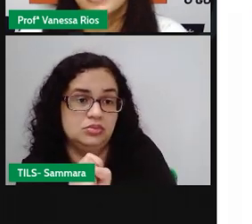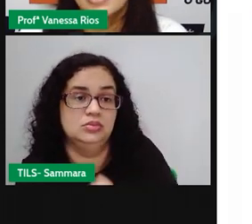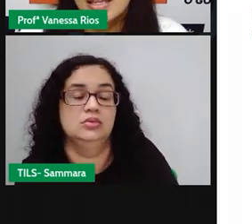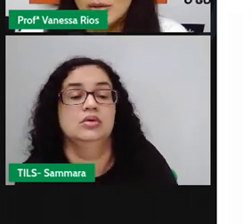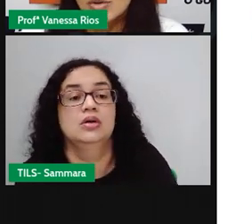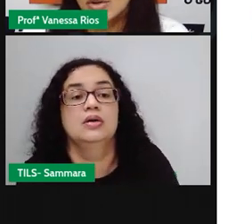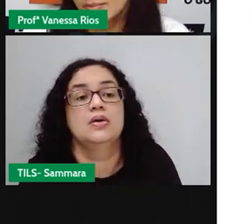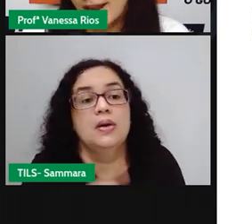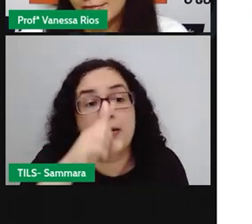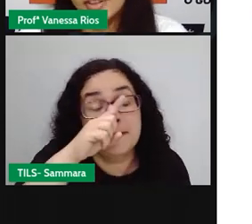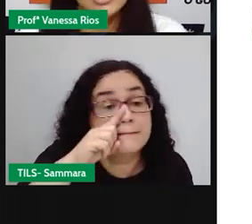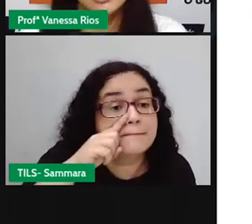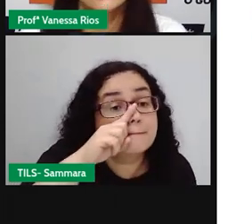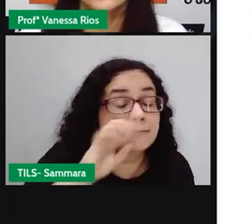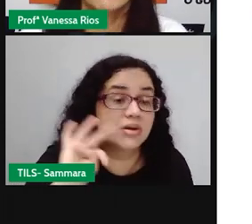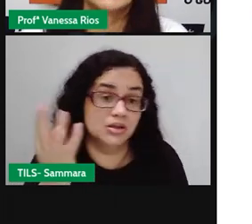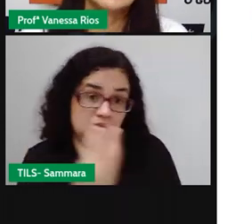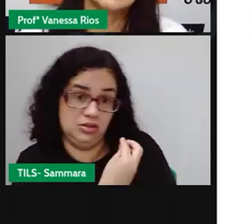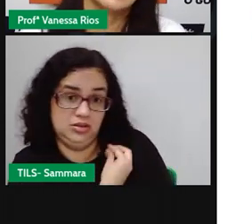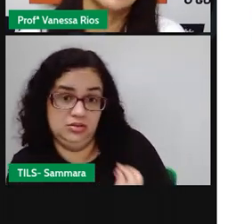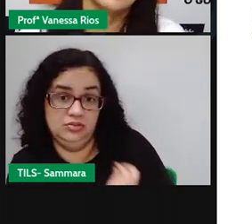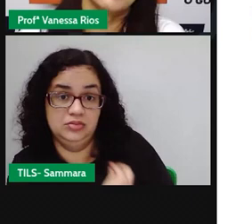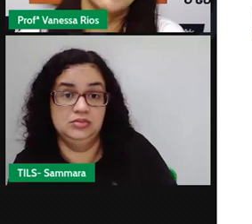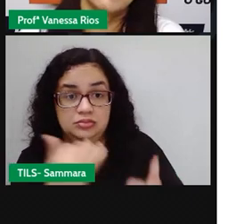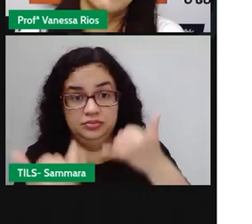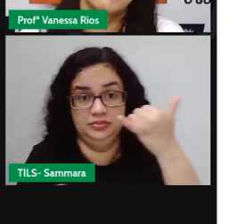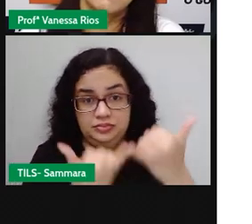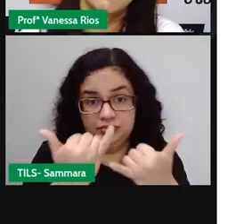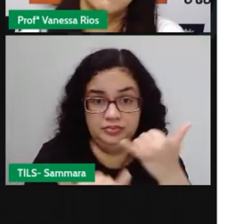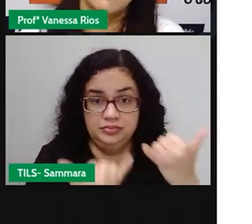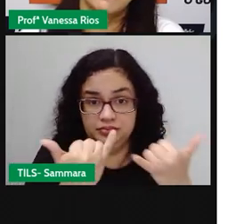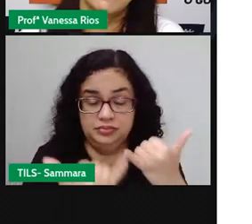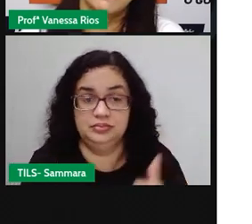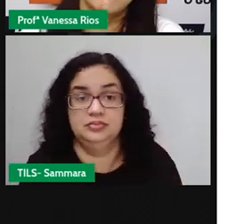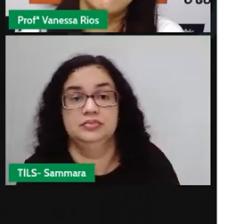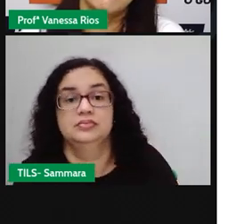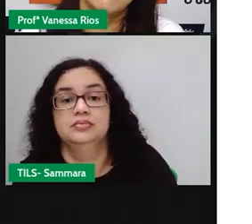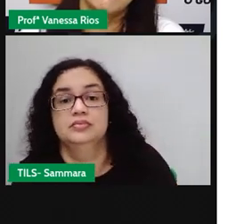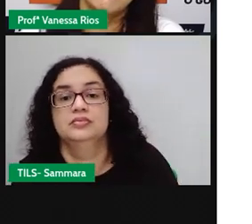Ofereçam perigo para a vida de quem está brincando.